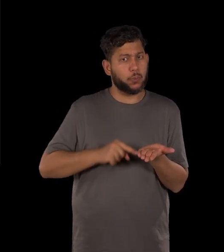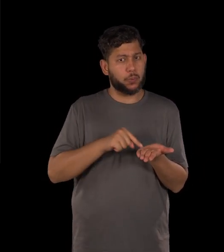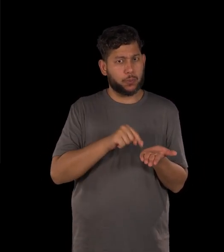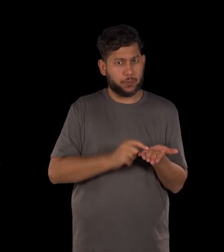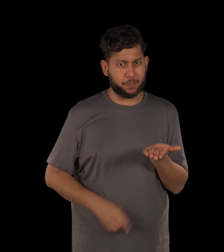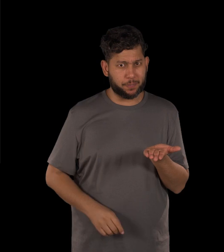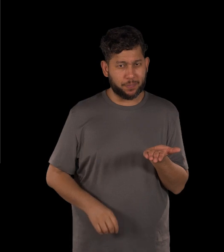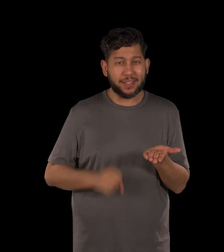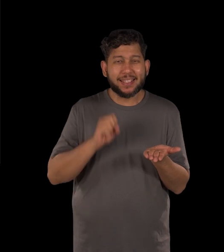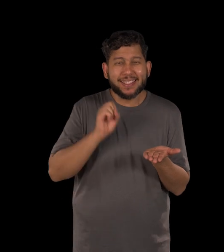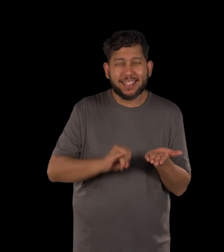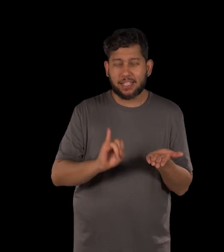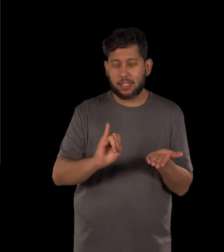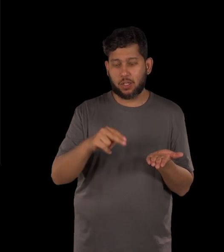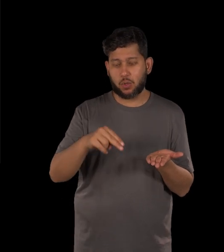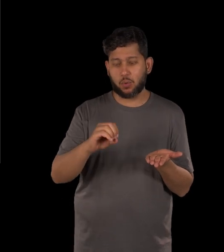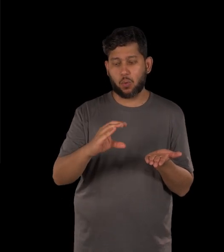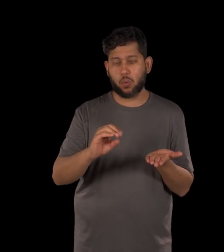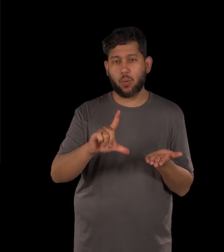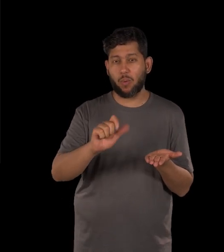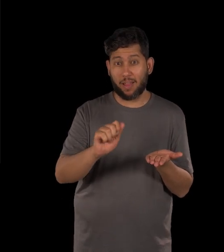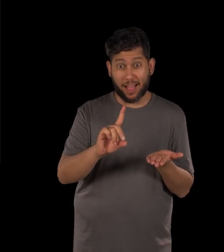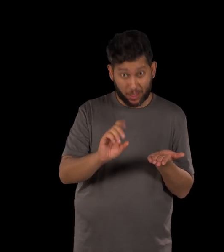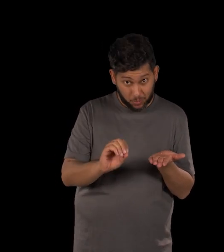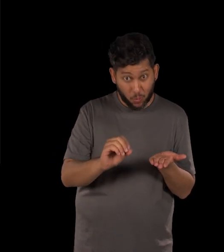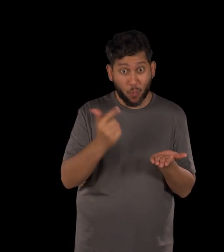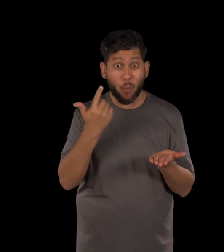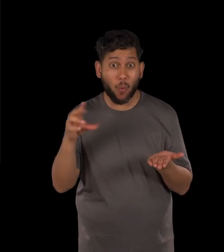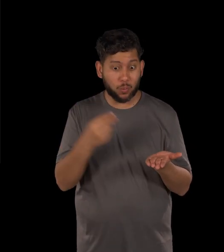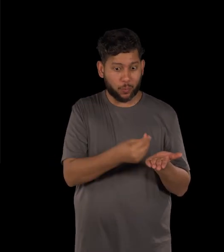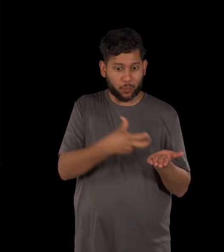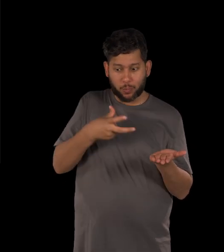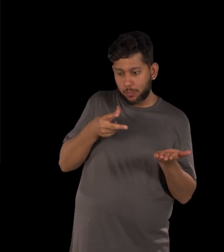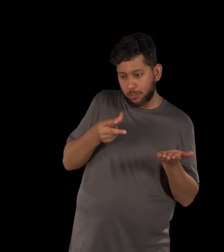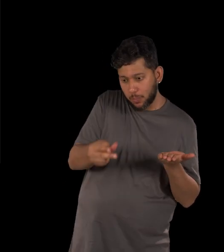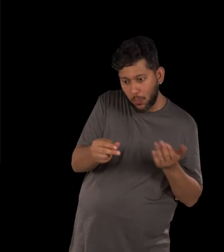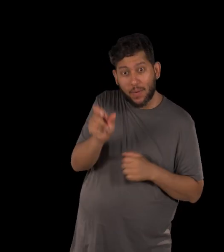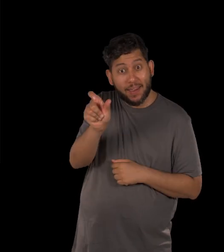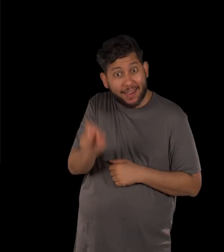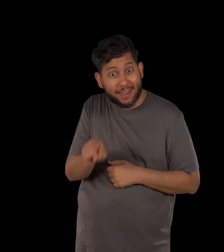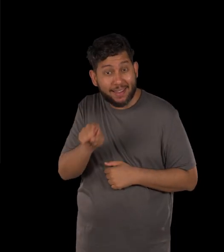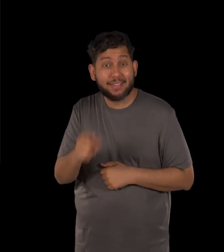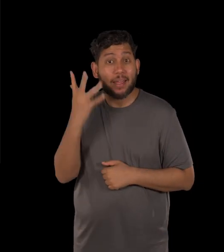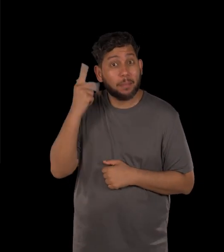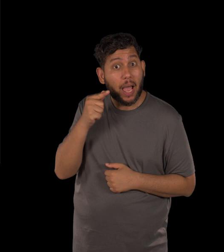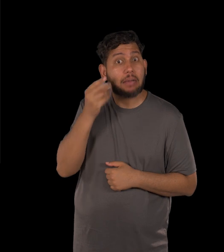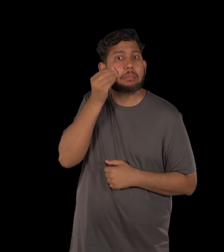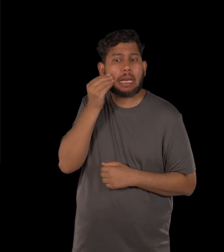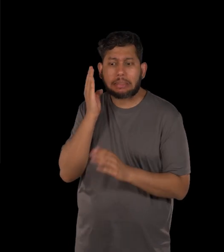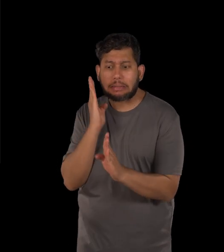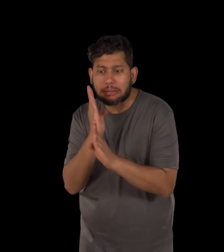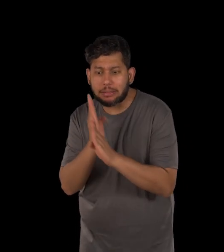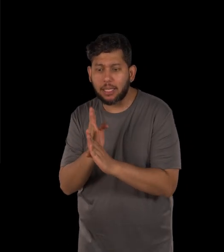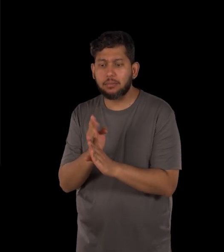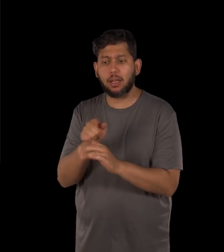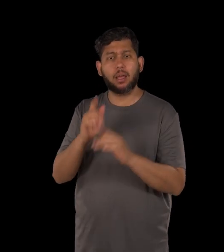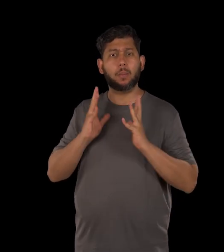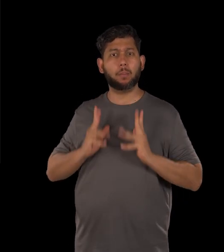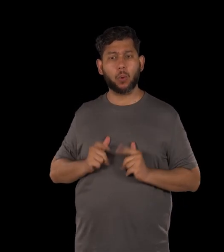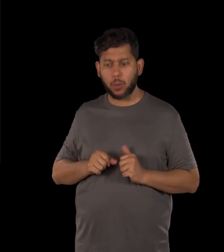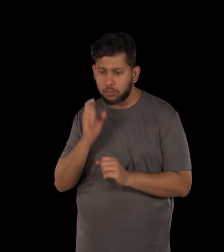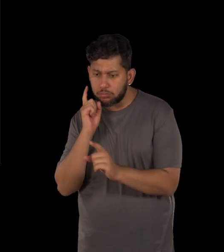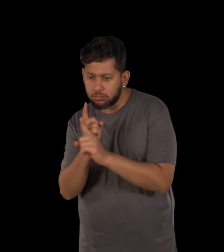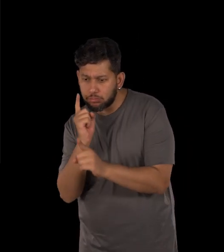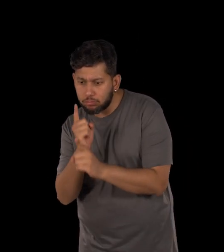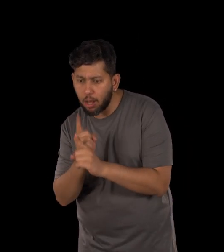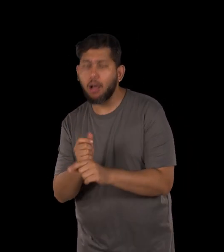cultura pura, reproduzir a doença quando é inoculado em um animal de experiência, e ser isolado desses animais